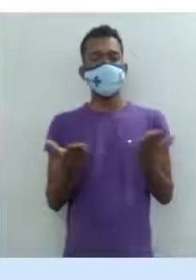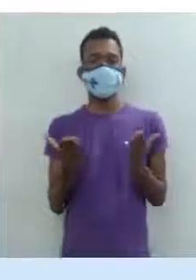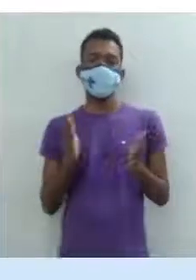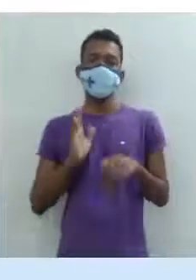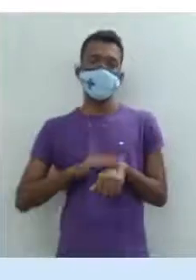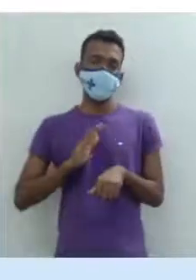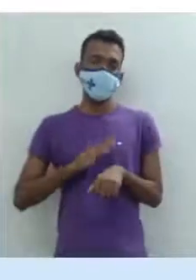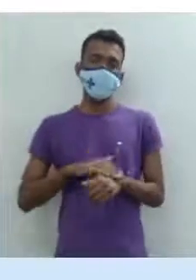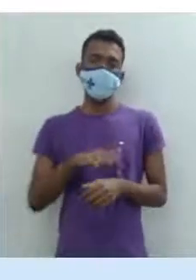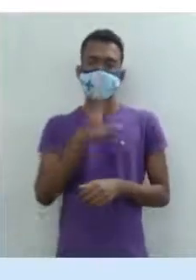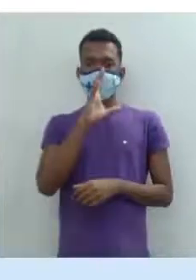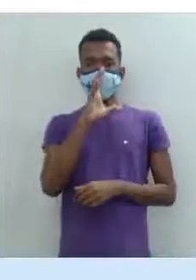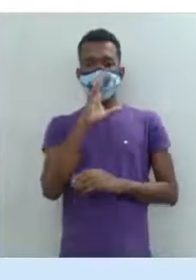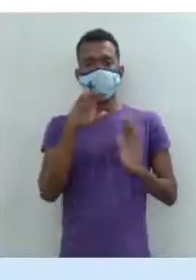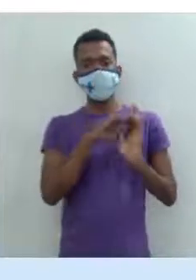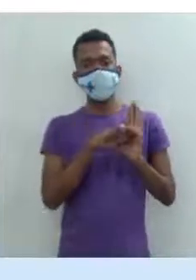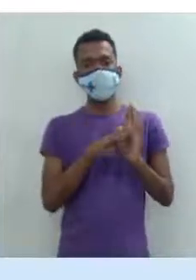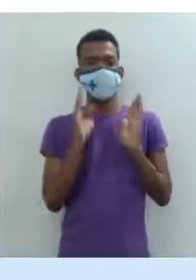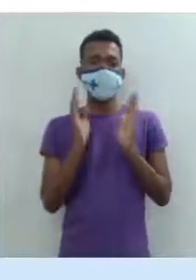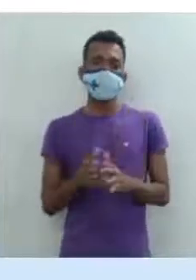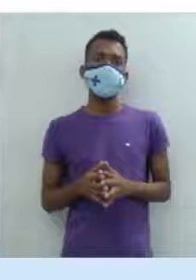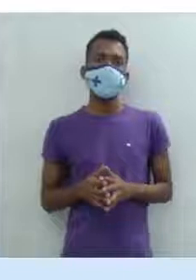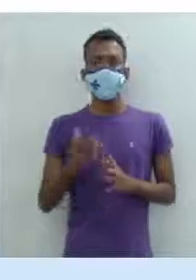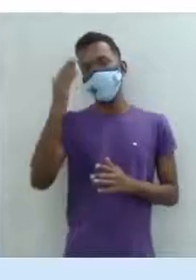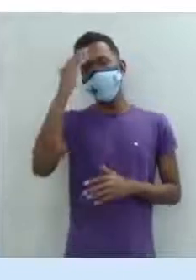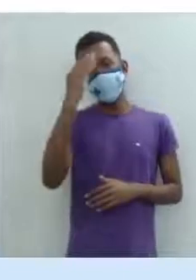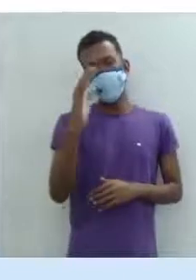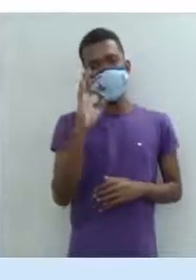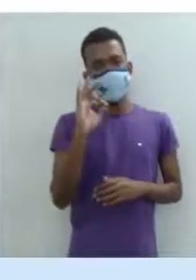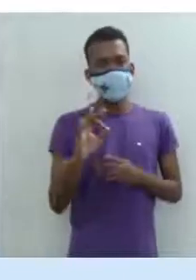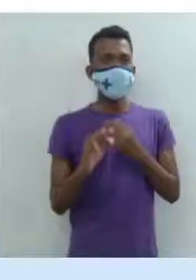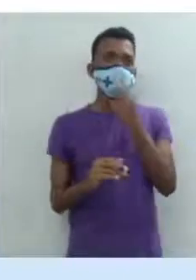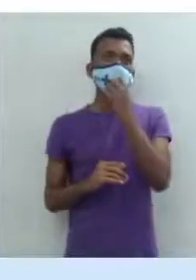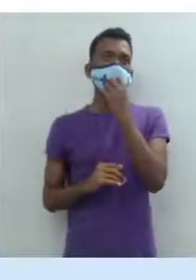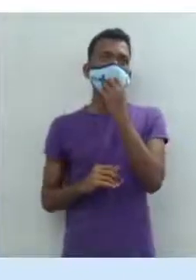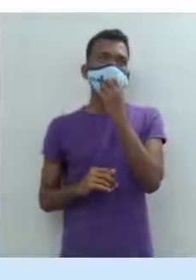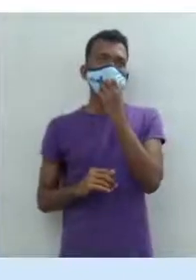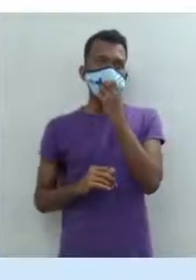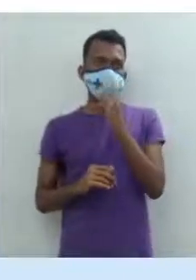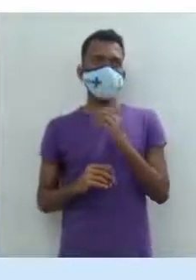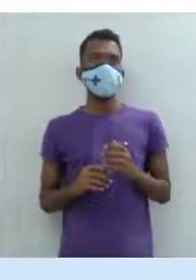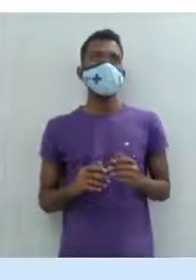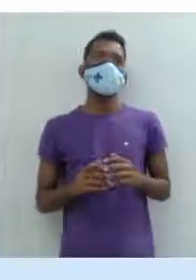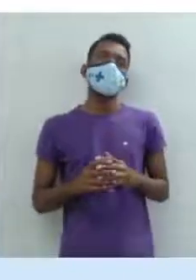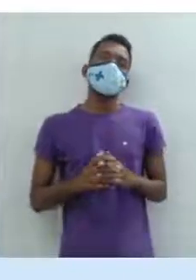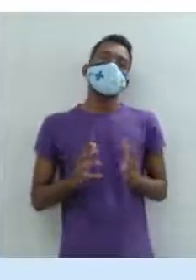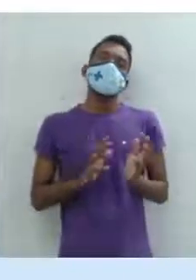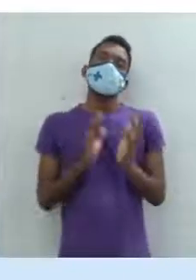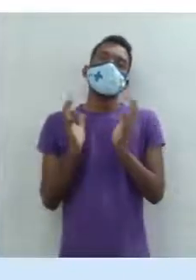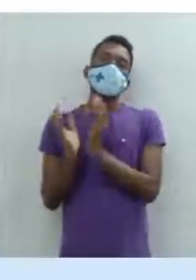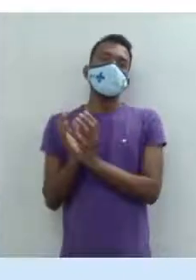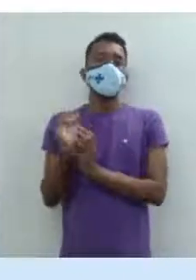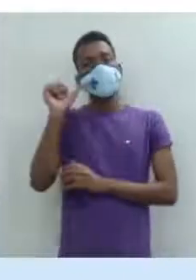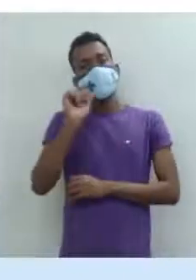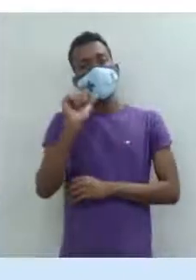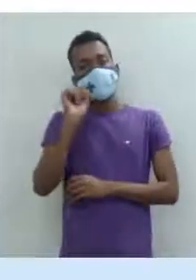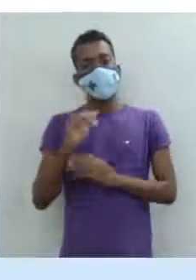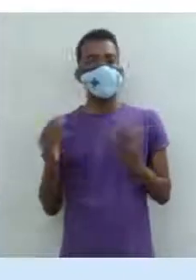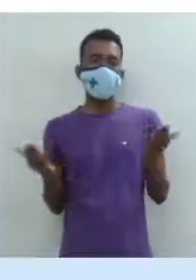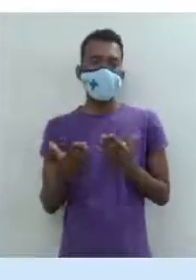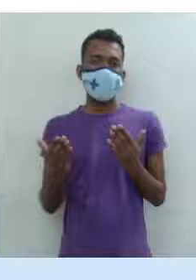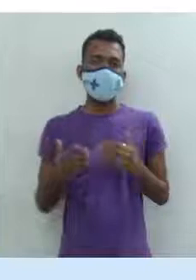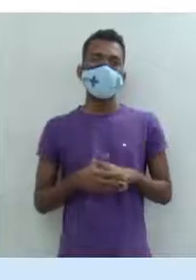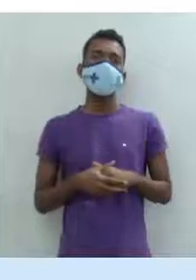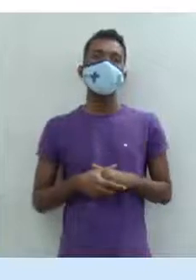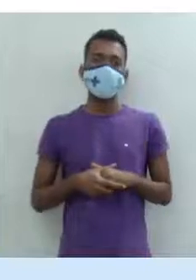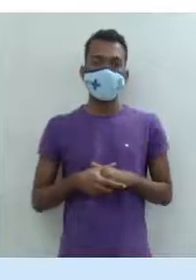momento assistindo o nosso programa. Obrigado mesmo, hein? Então, aí vem as tarefas femininas, né?